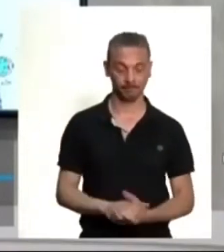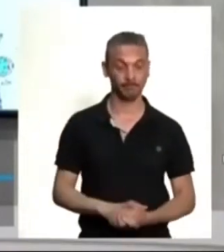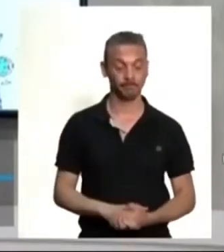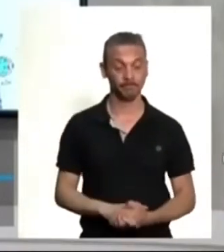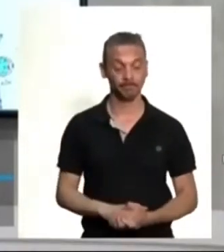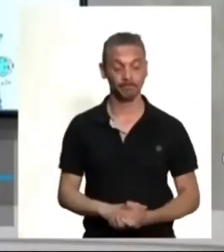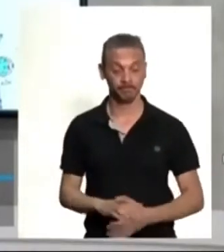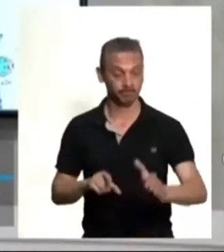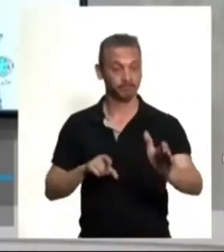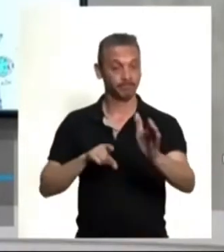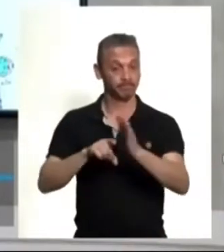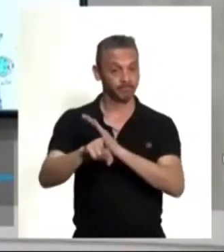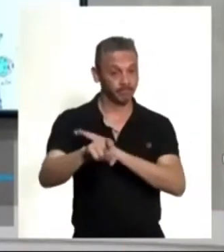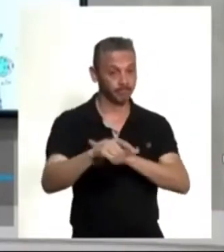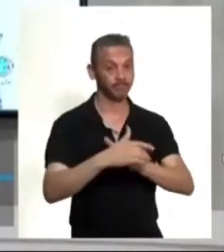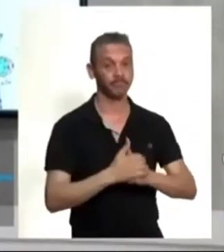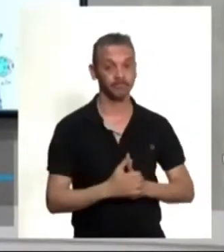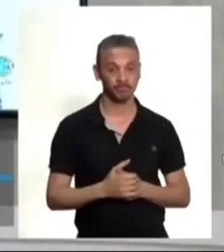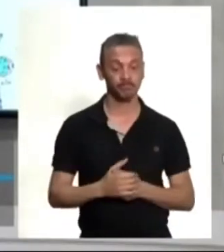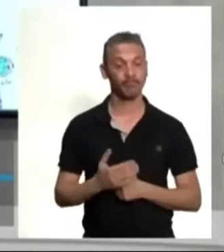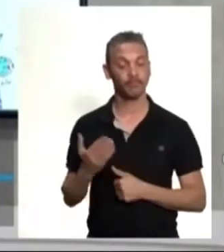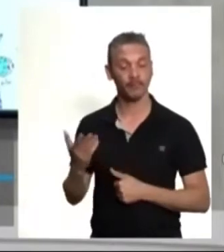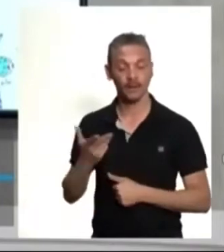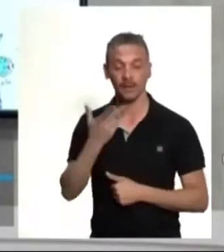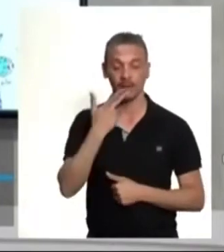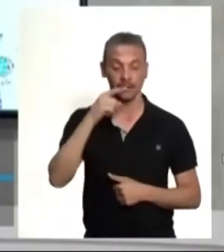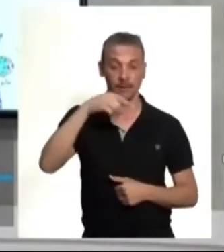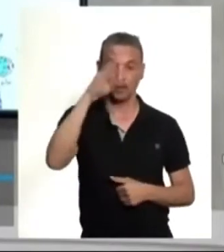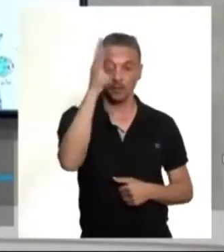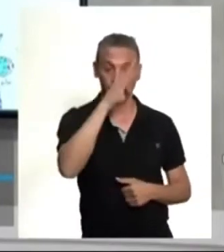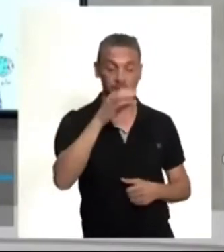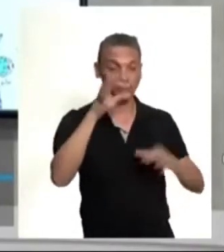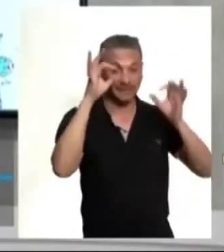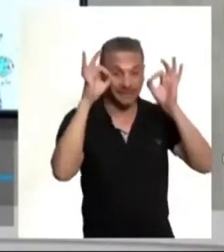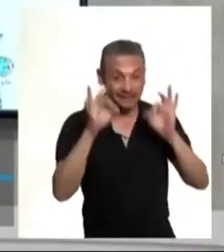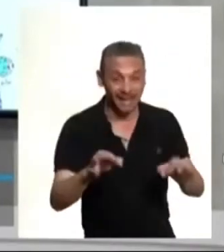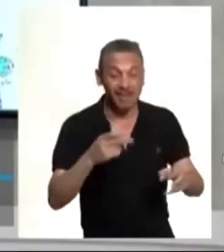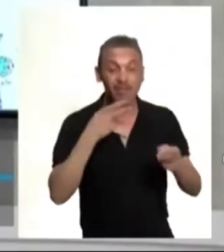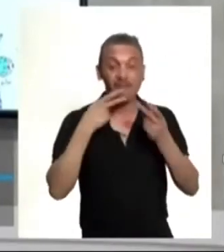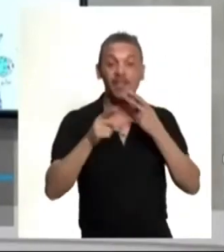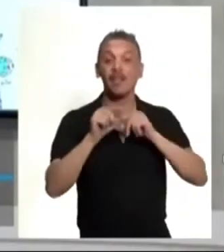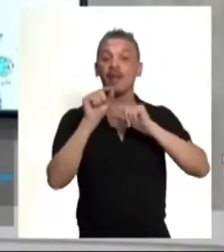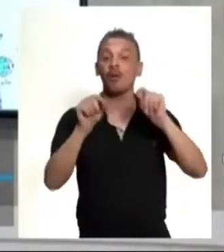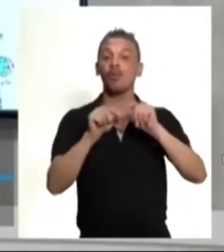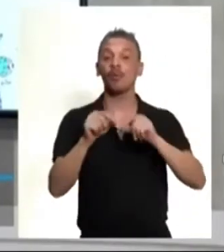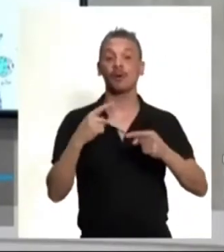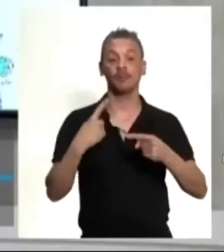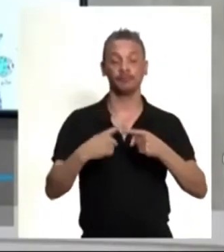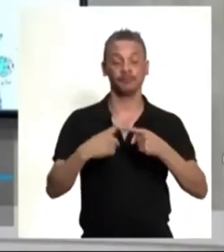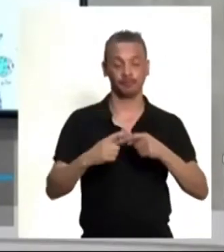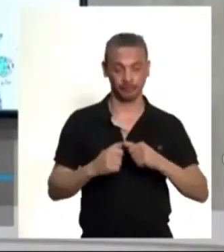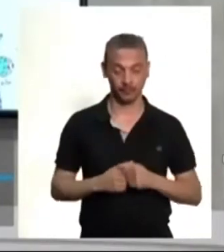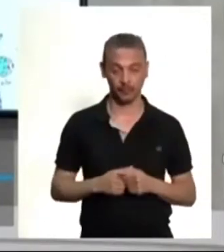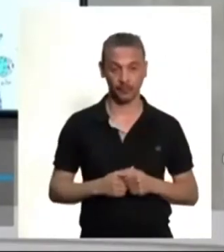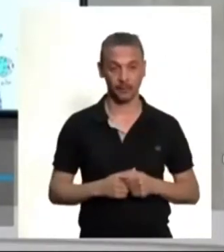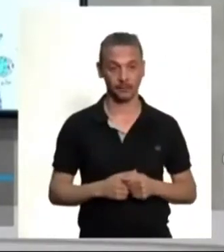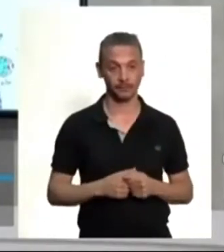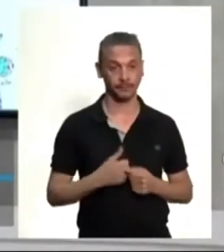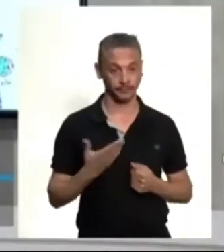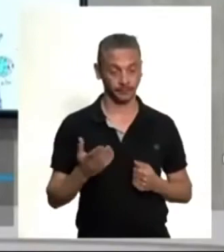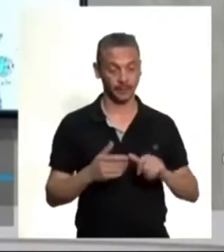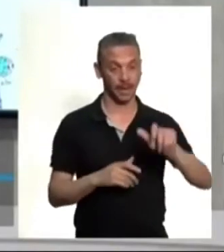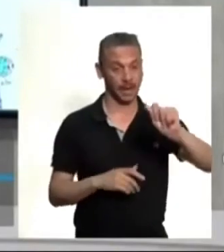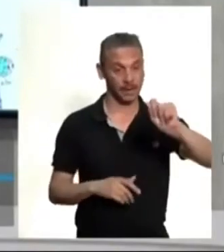Sobre a urbanização do Brasil, é correto afirmar que teve como uma das suas causas. E aí, galera?